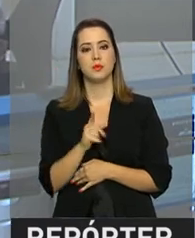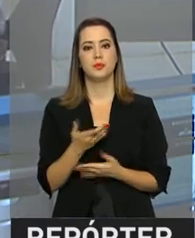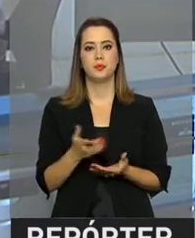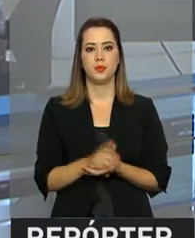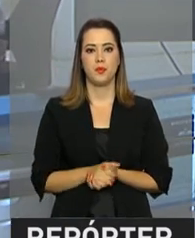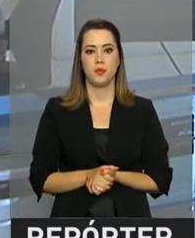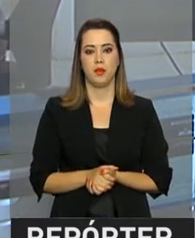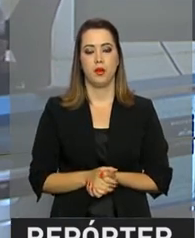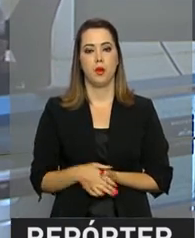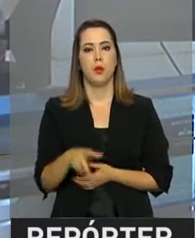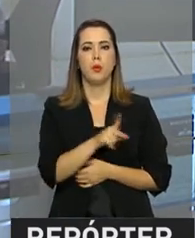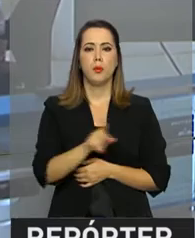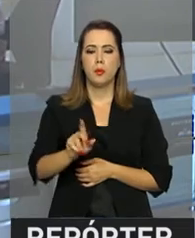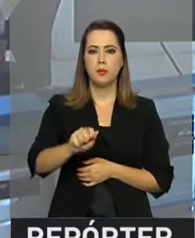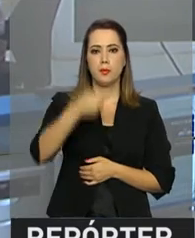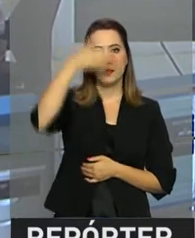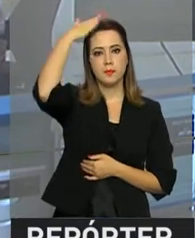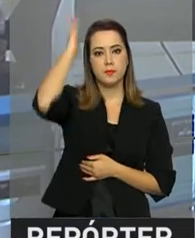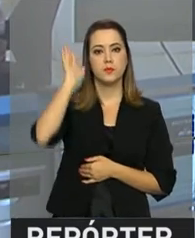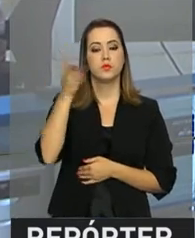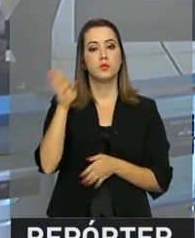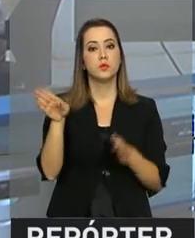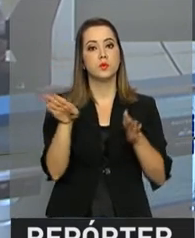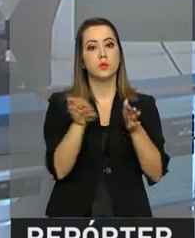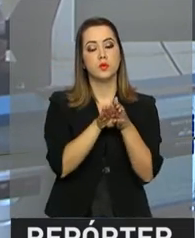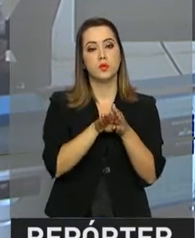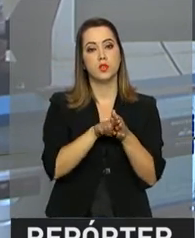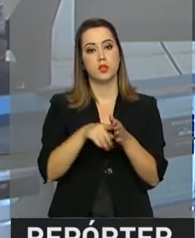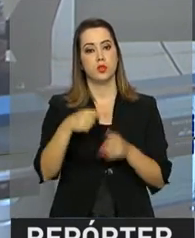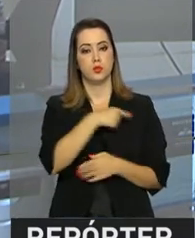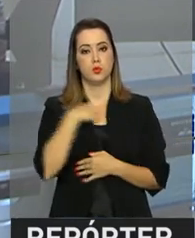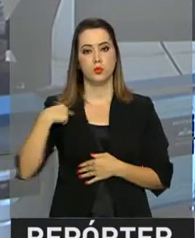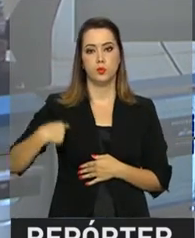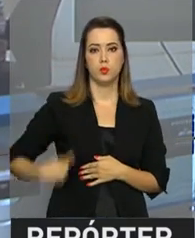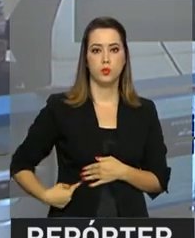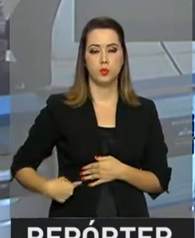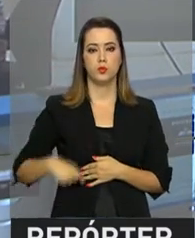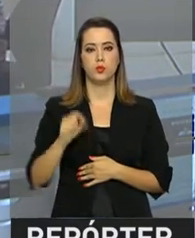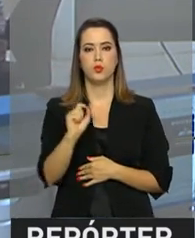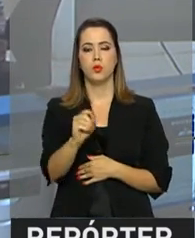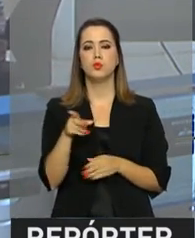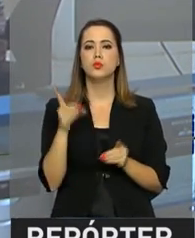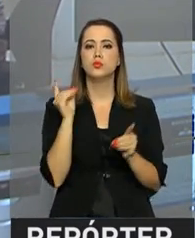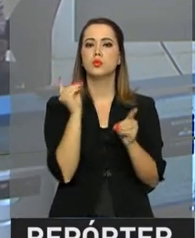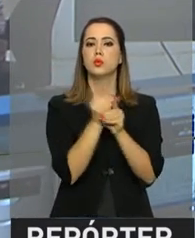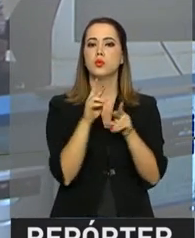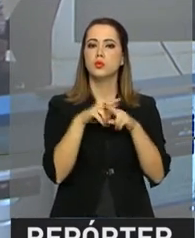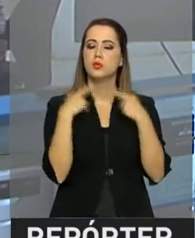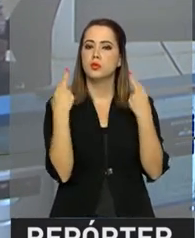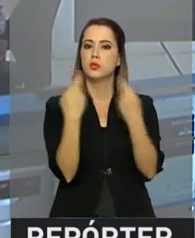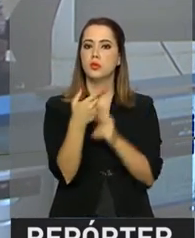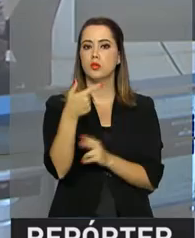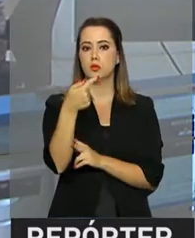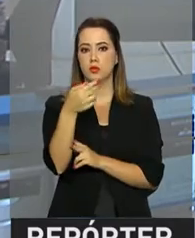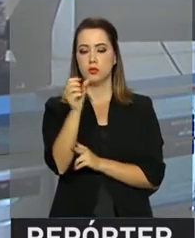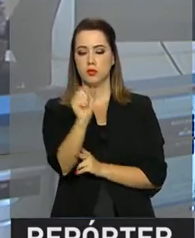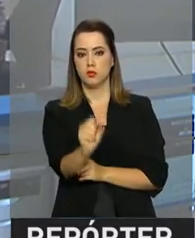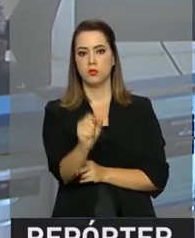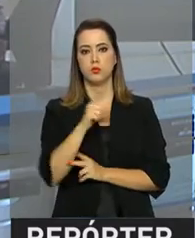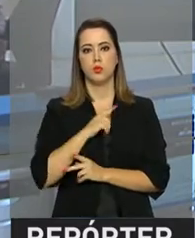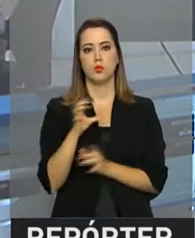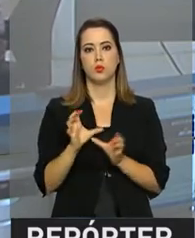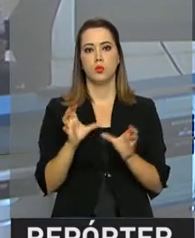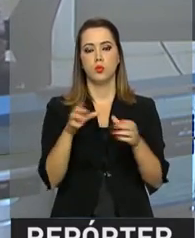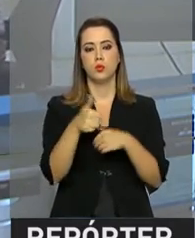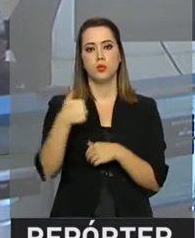O presidente Michel Temer já está na cidade chinesa de Hangzhou, onde vai participar da reunião de cúpula do G20, o grupo das 19